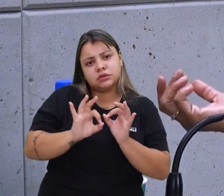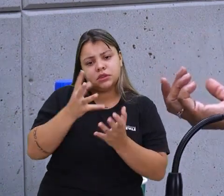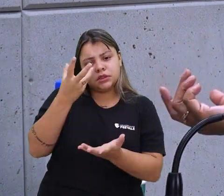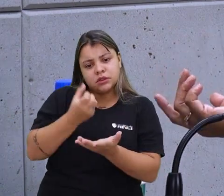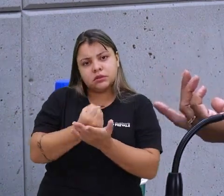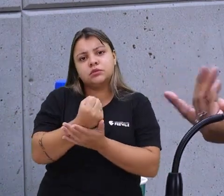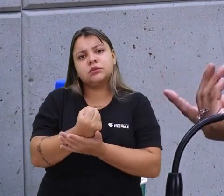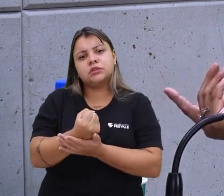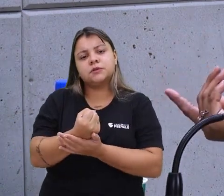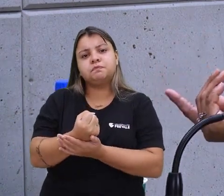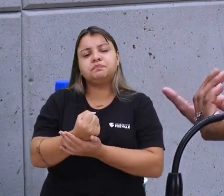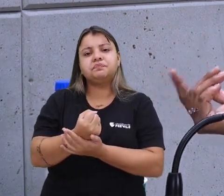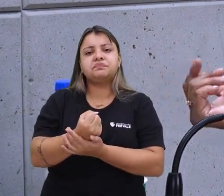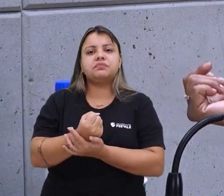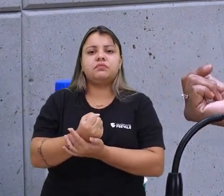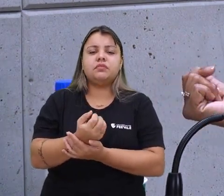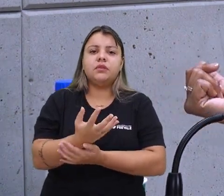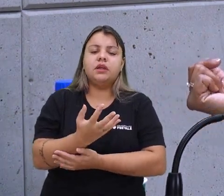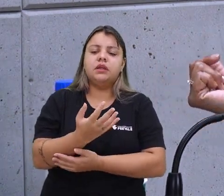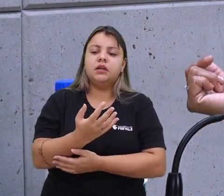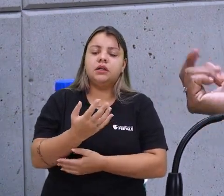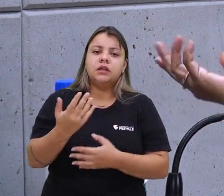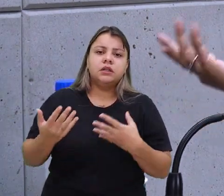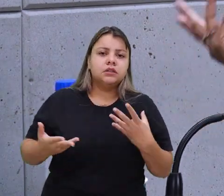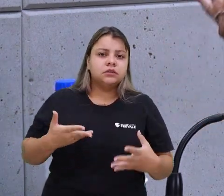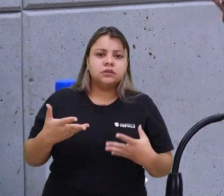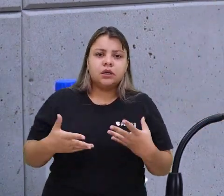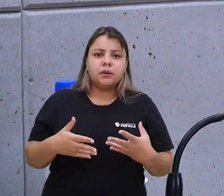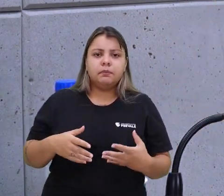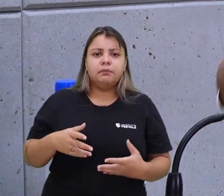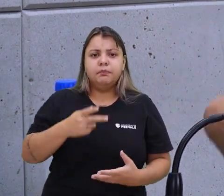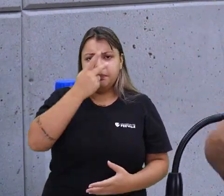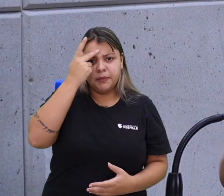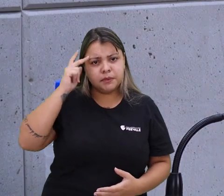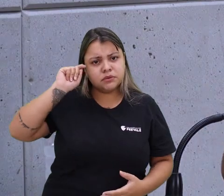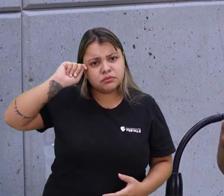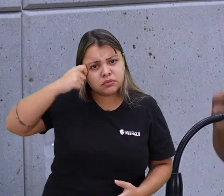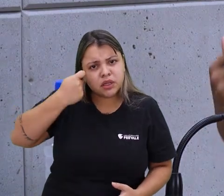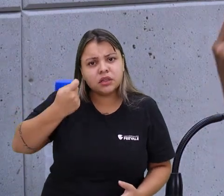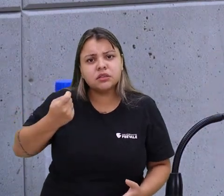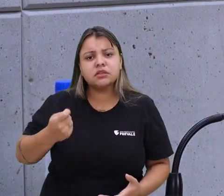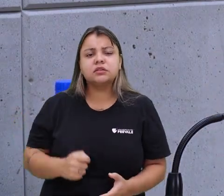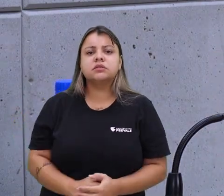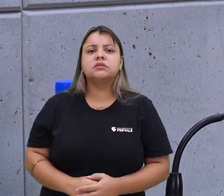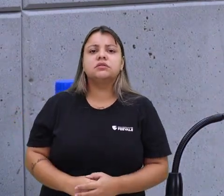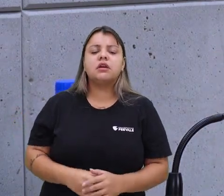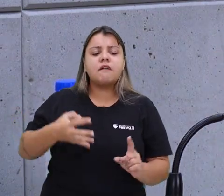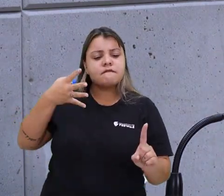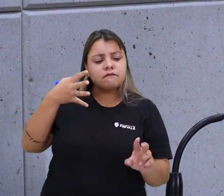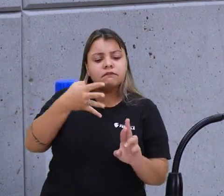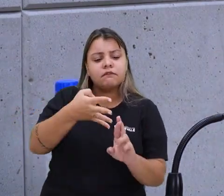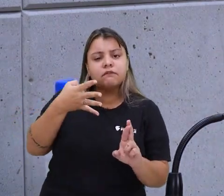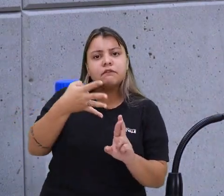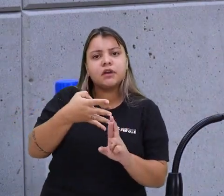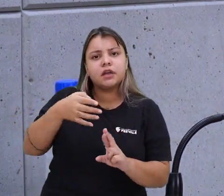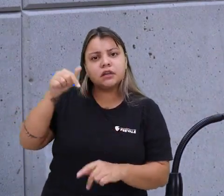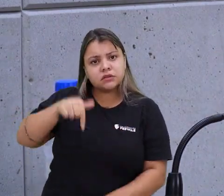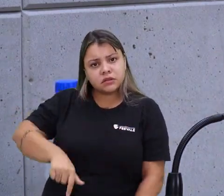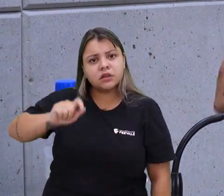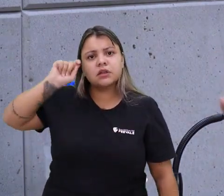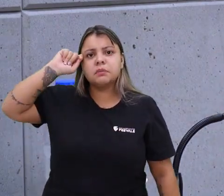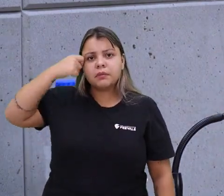podcast né ã para para pessoas pretas entendeu trazer referências pretas para dentro da